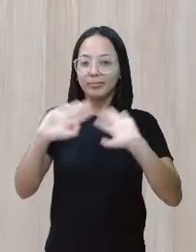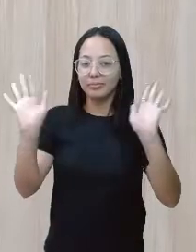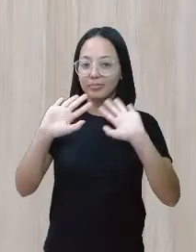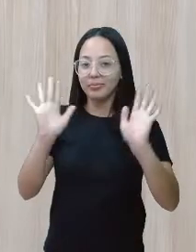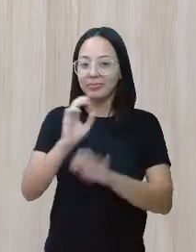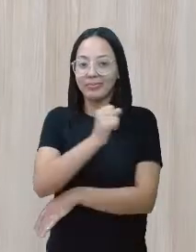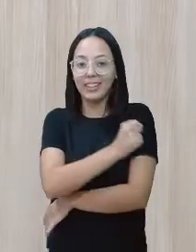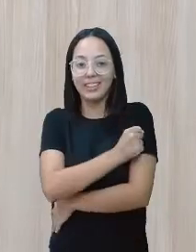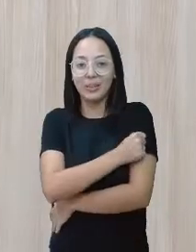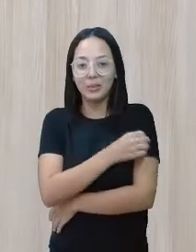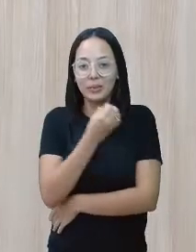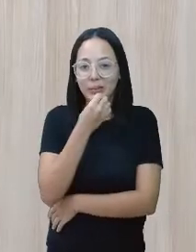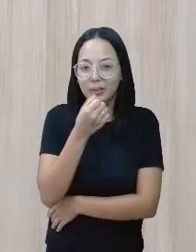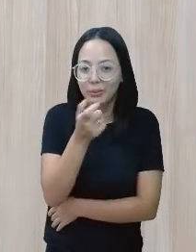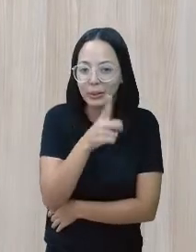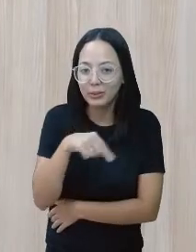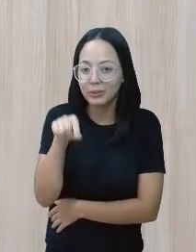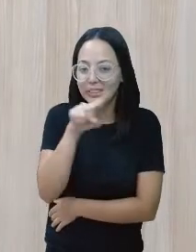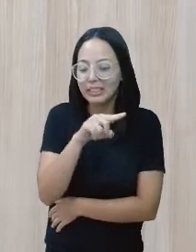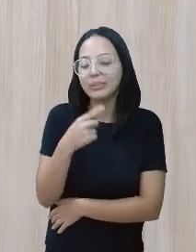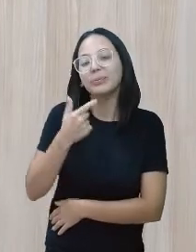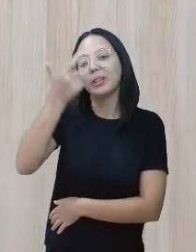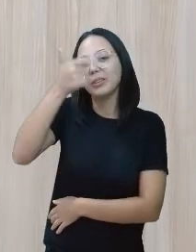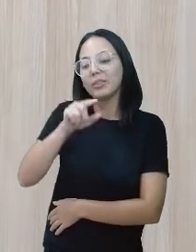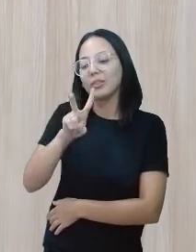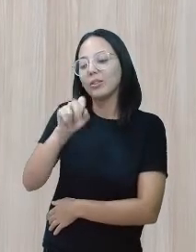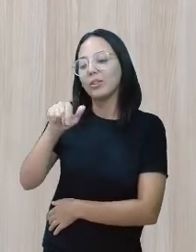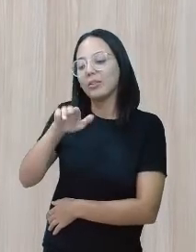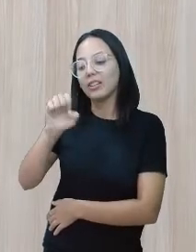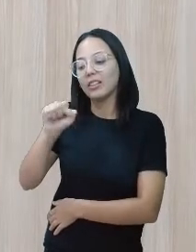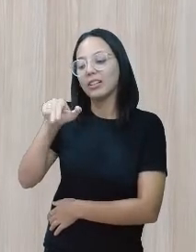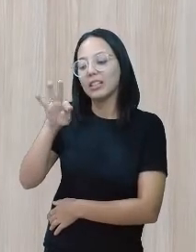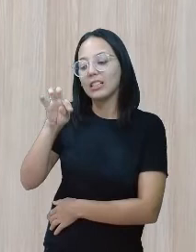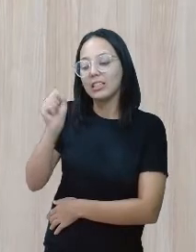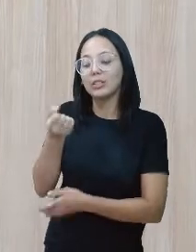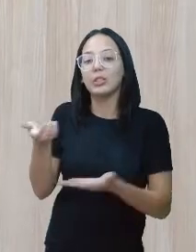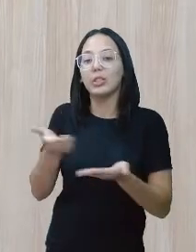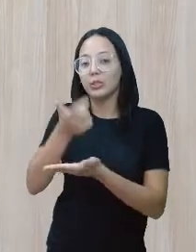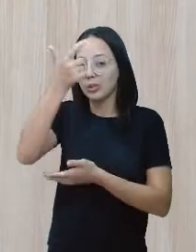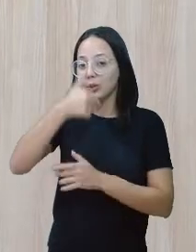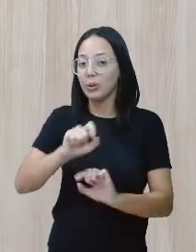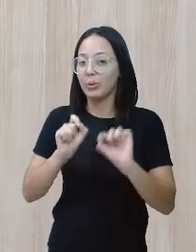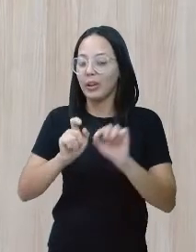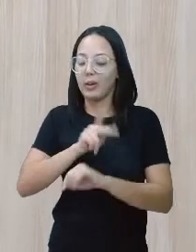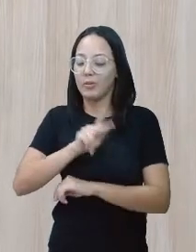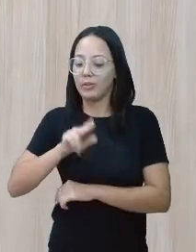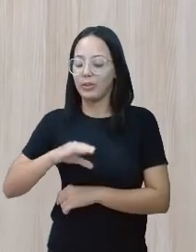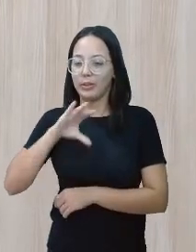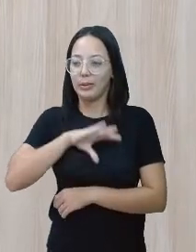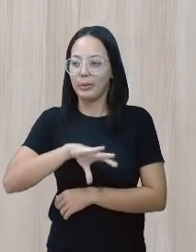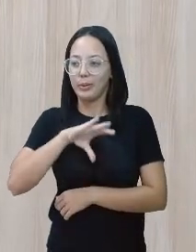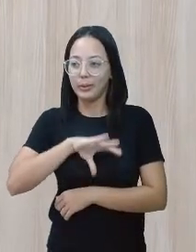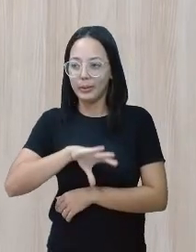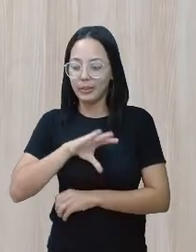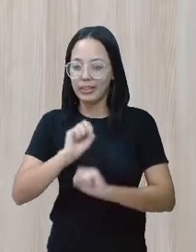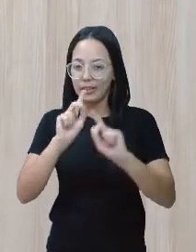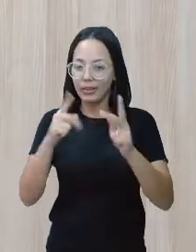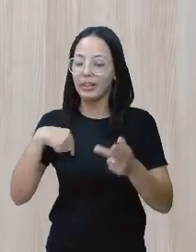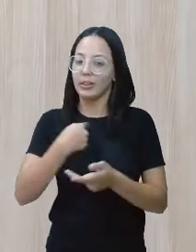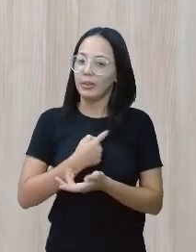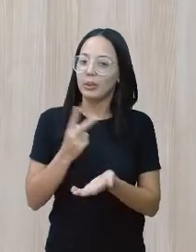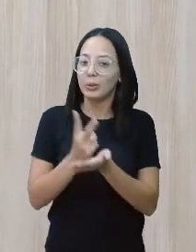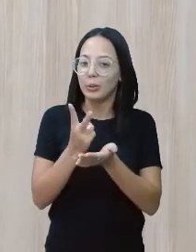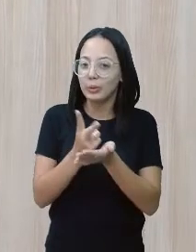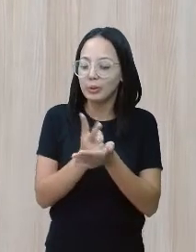oitavo ano, tudo bem com vocês? Eu sou Viviane Santos e hoje eu serei a sua professora de língua portuguesa, tá certo? A gente continua